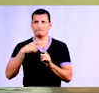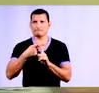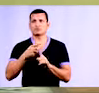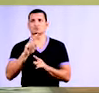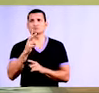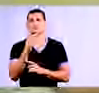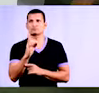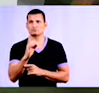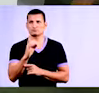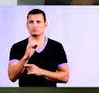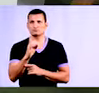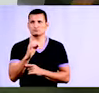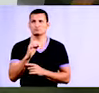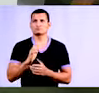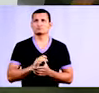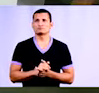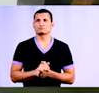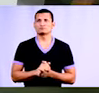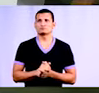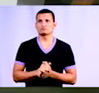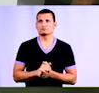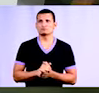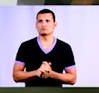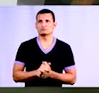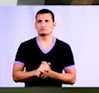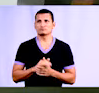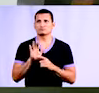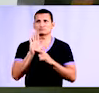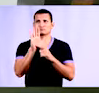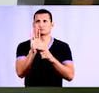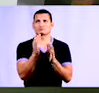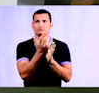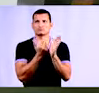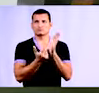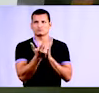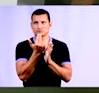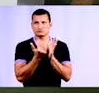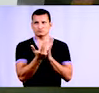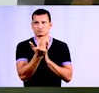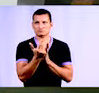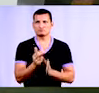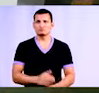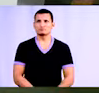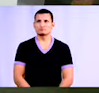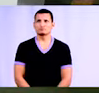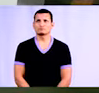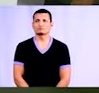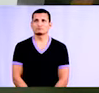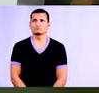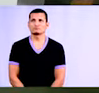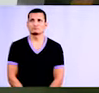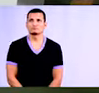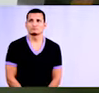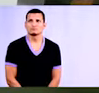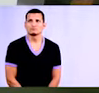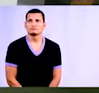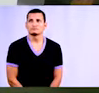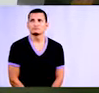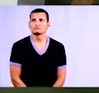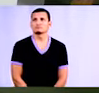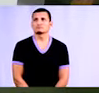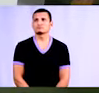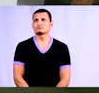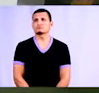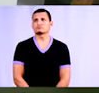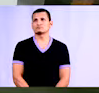HD. Quer que eu mostre aquele desenho? Isso, vamos voltar lá? Vamos mostrar aquele desenho. Aquele desenho que se for falando, eu fui marcando. Deixa eu apagar essas